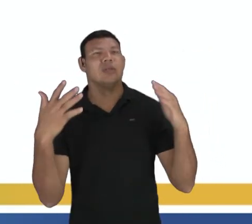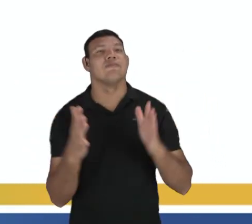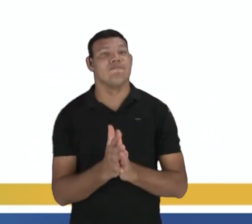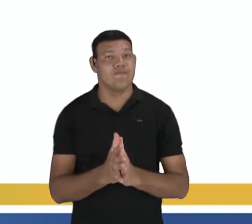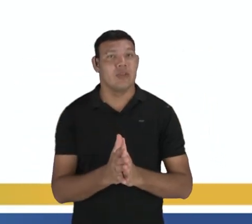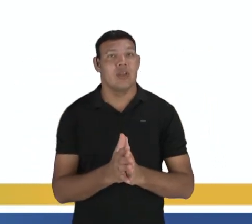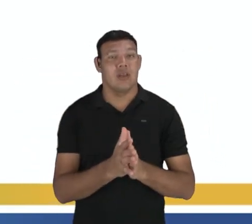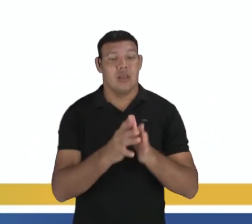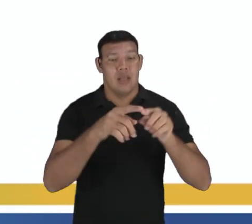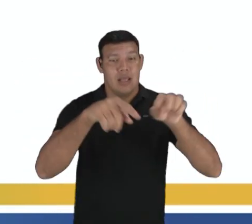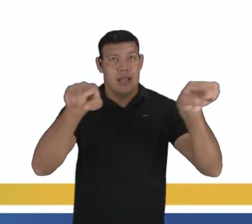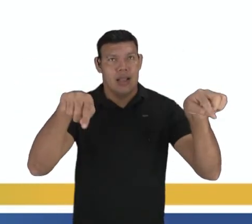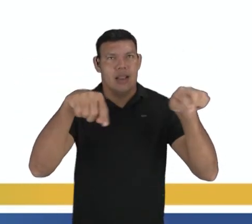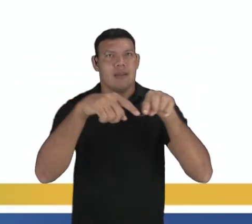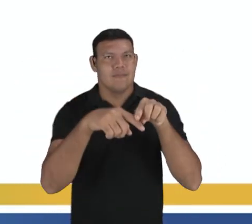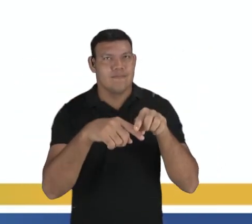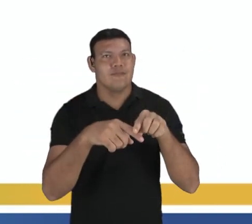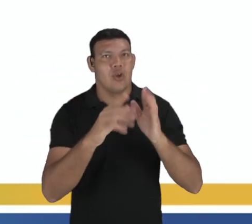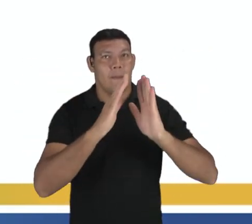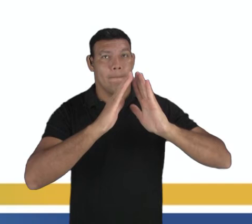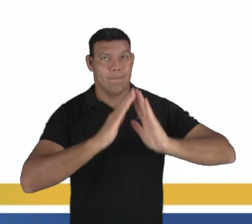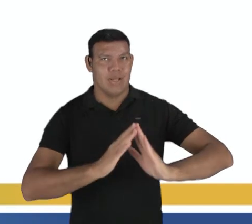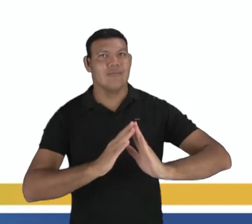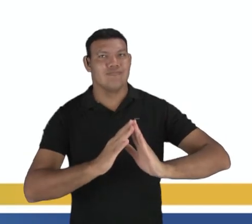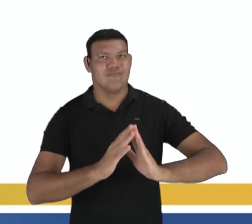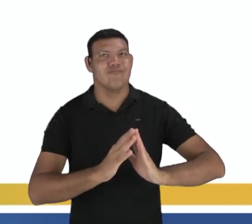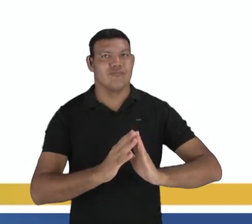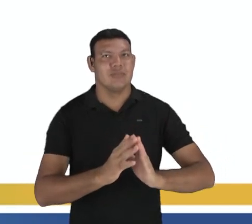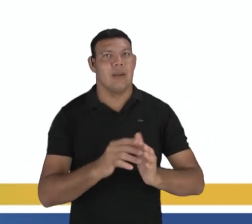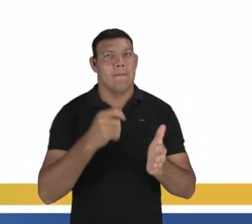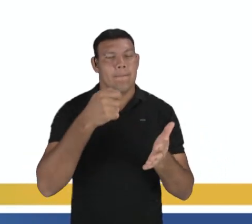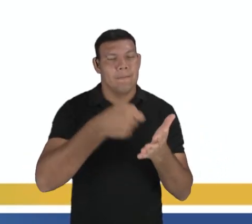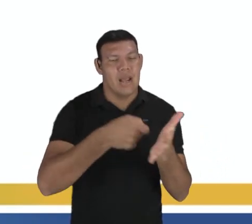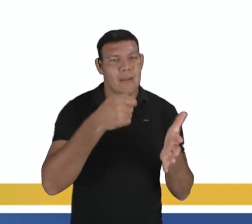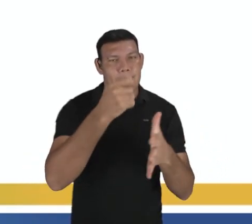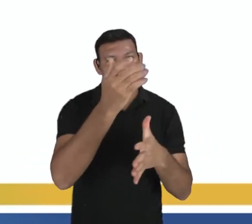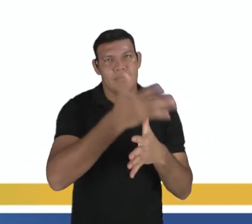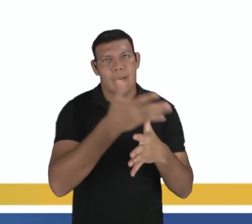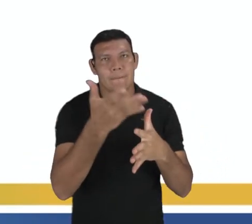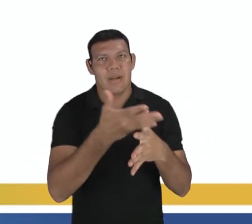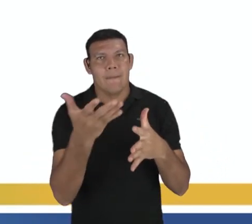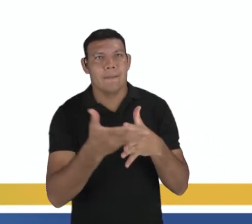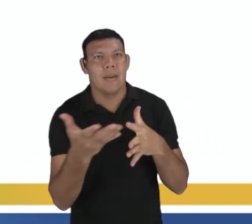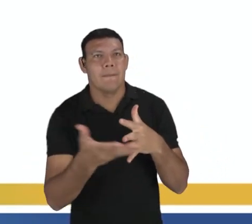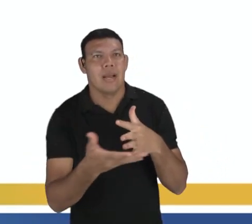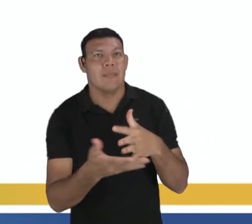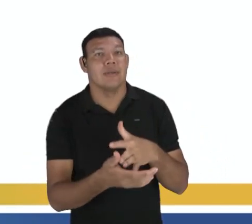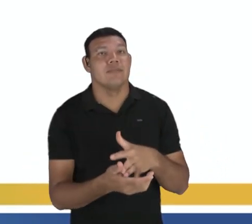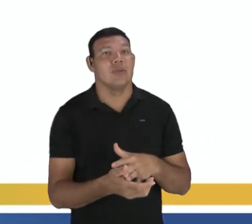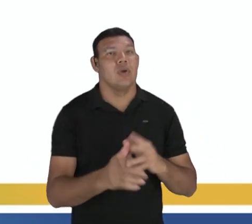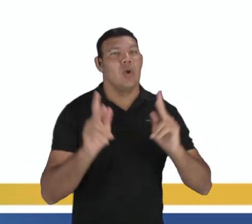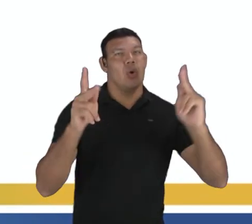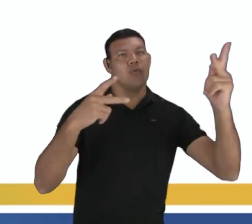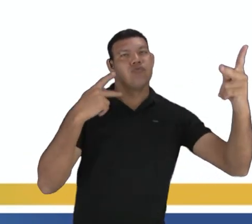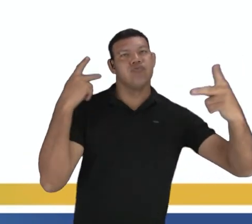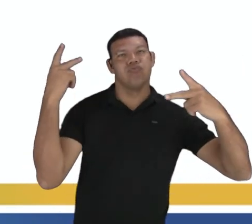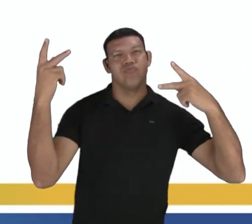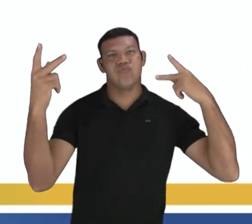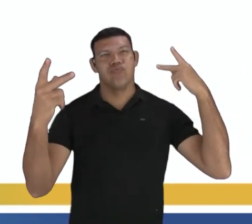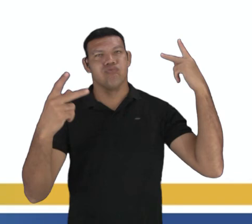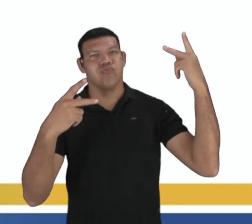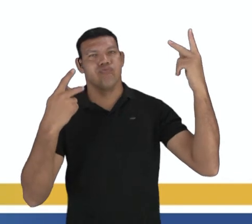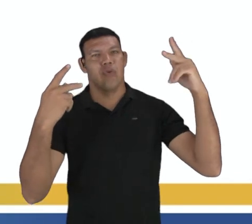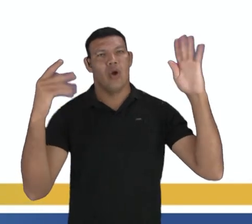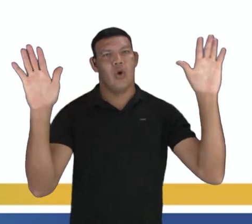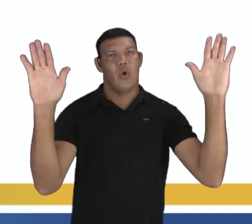mesma cortara, lembrava-lhe que, se quisesse, podia parar e enxugar a testa, olhando o calmo horizonte, como